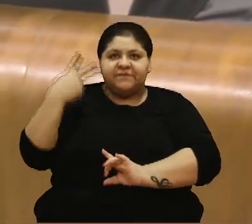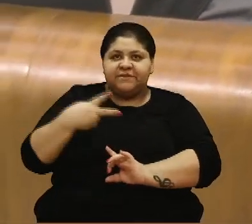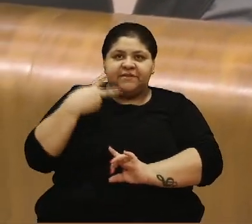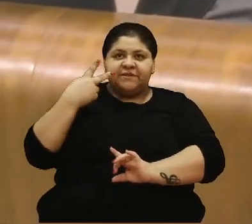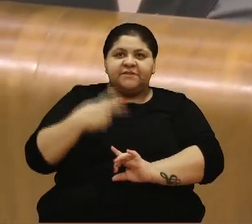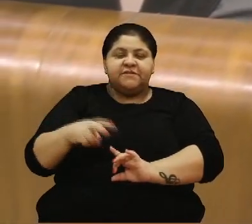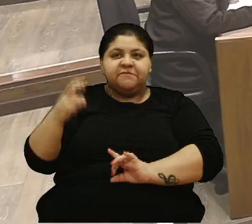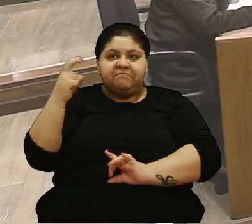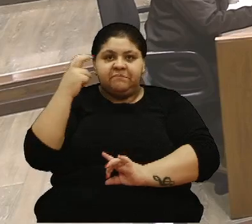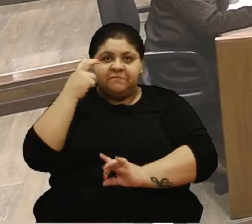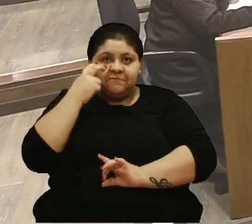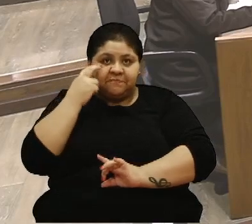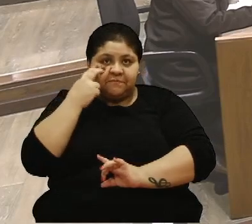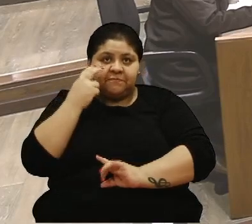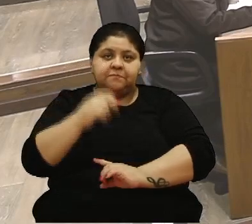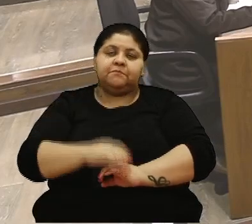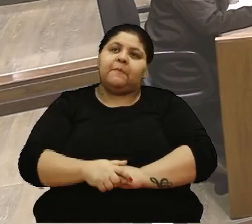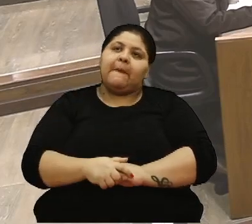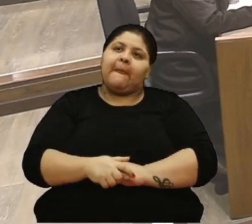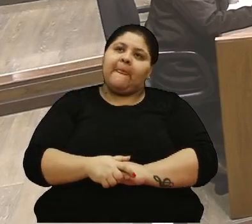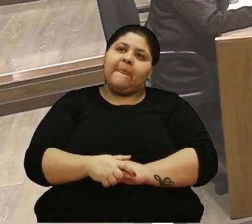Sandro Fantinel.